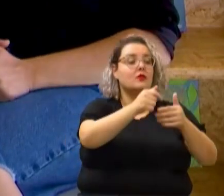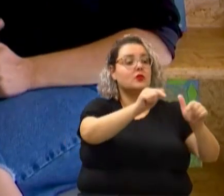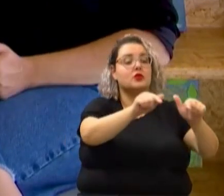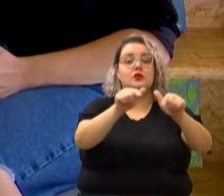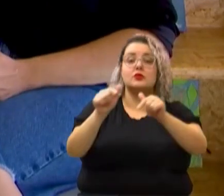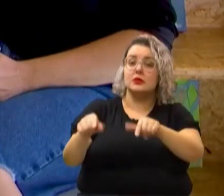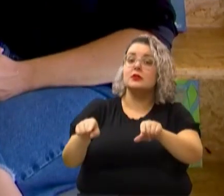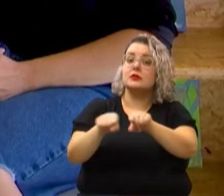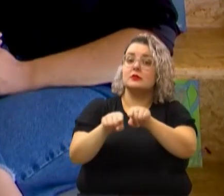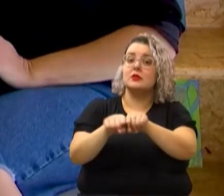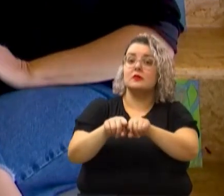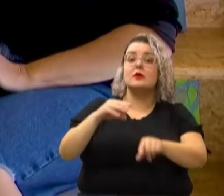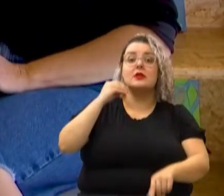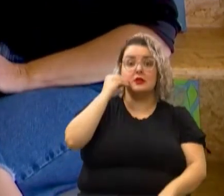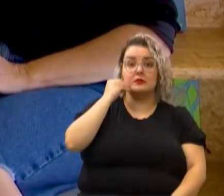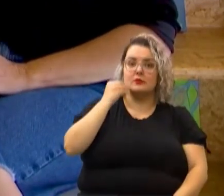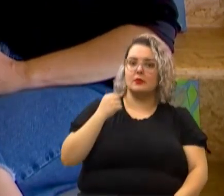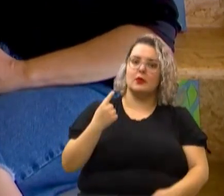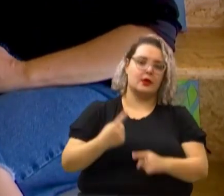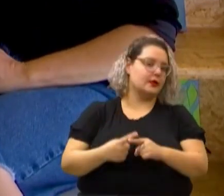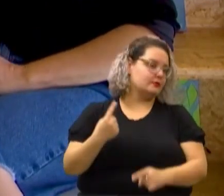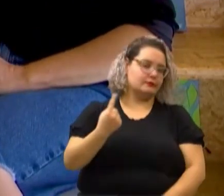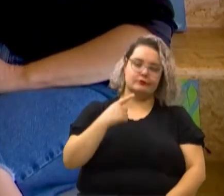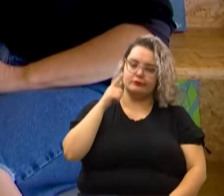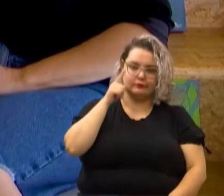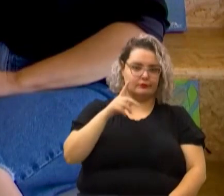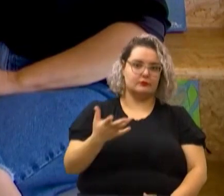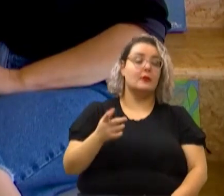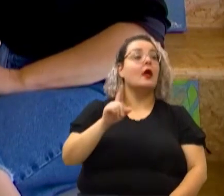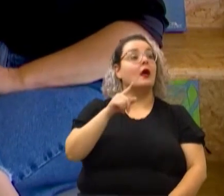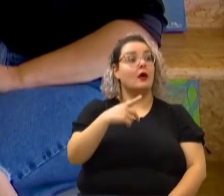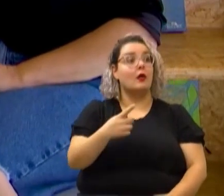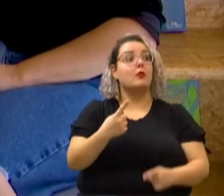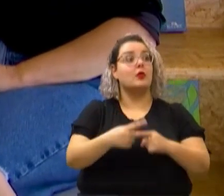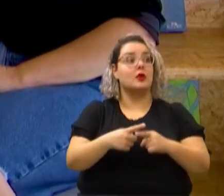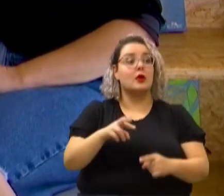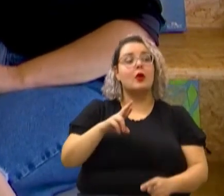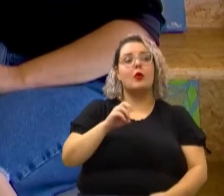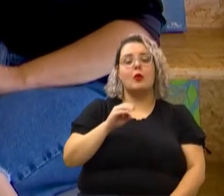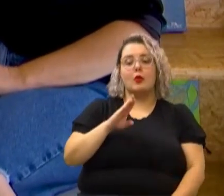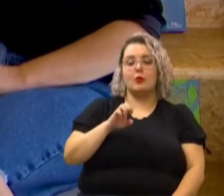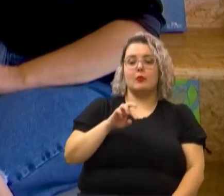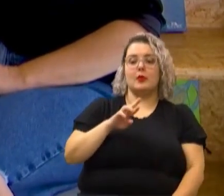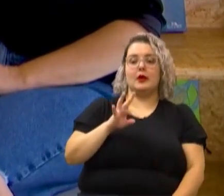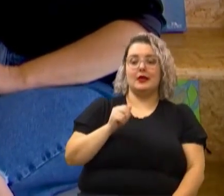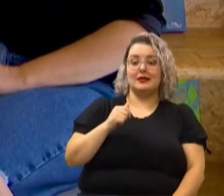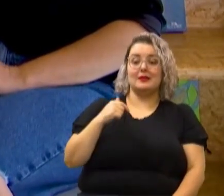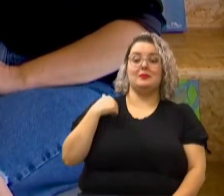também vai dando repertório para eles porque sozinho Eles não conseguem é porque olha só